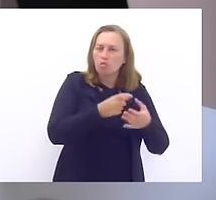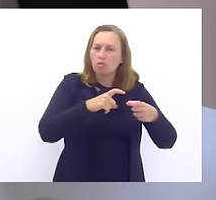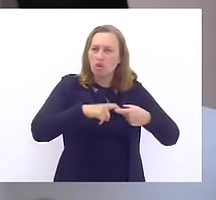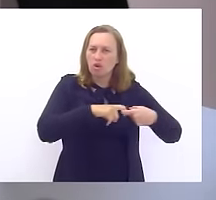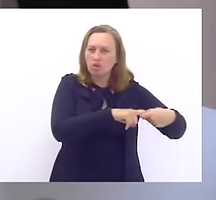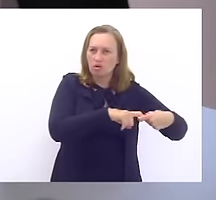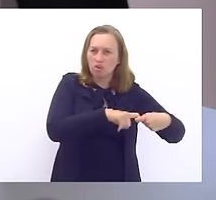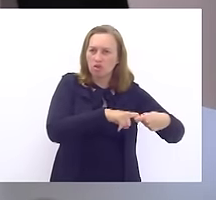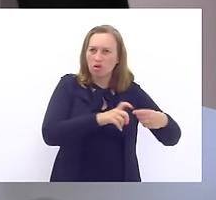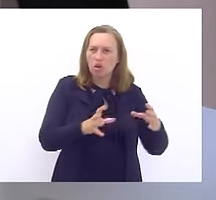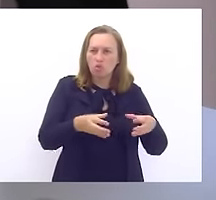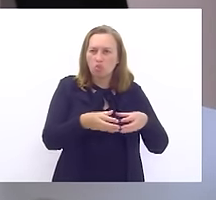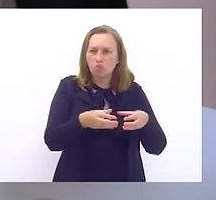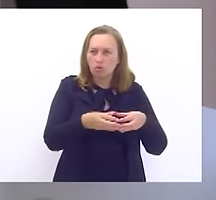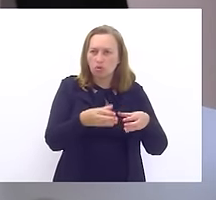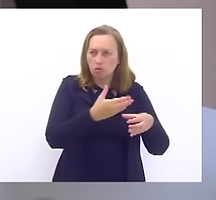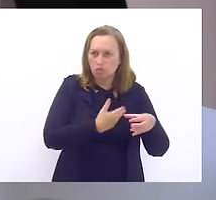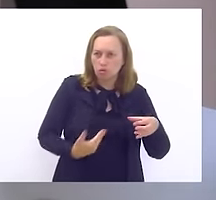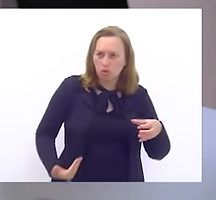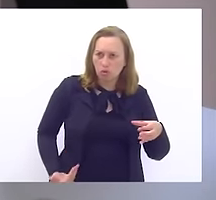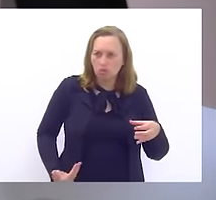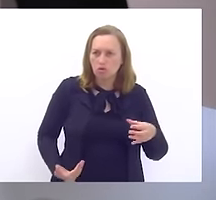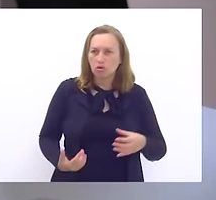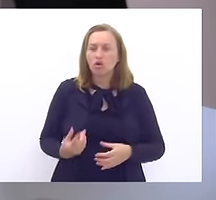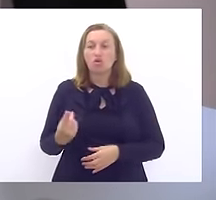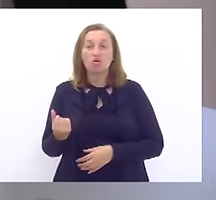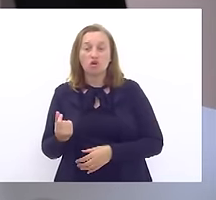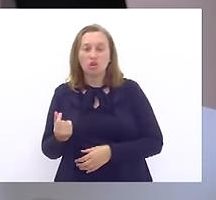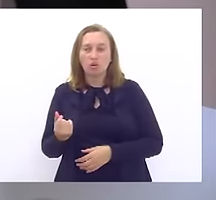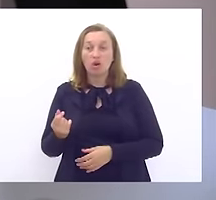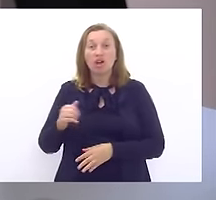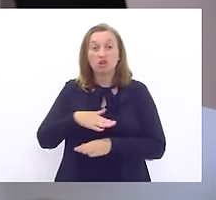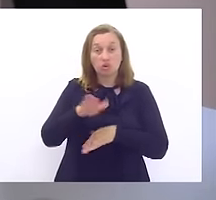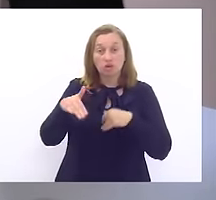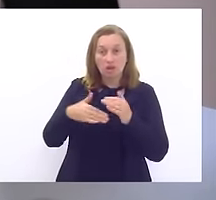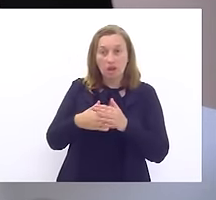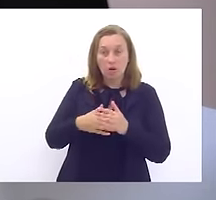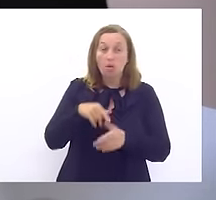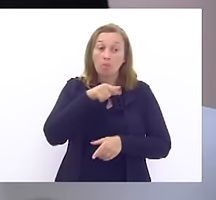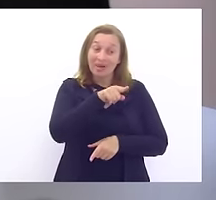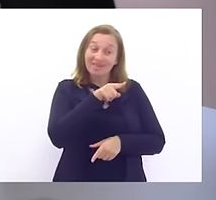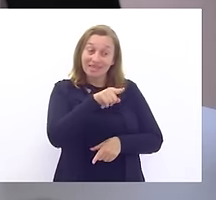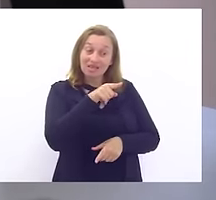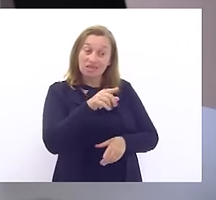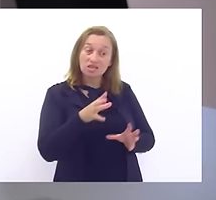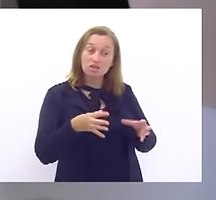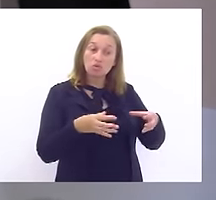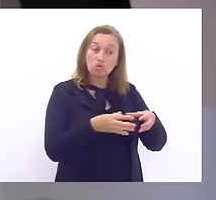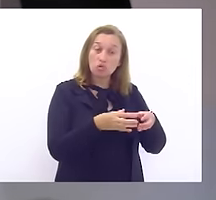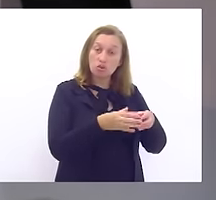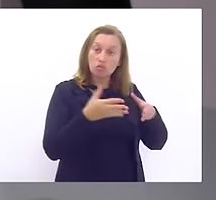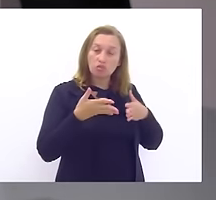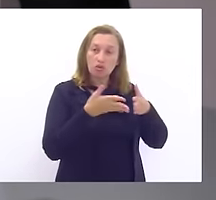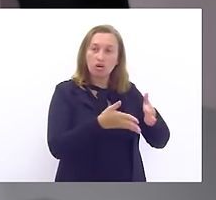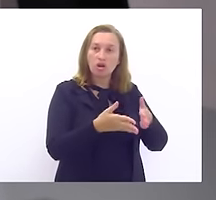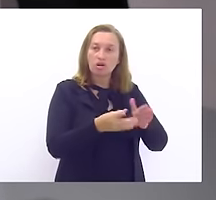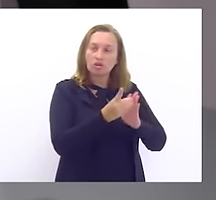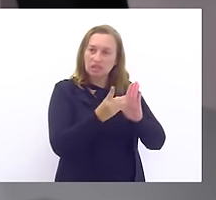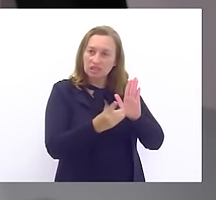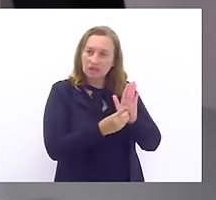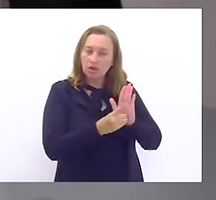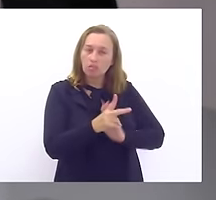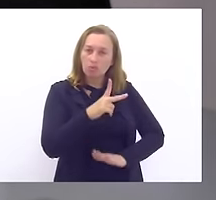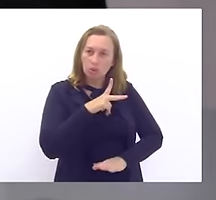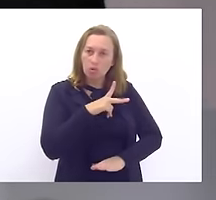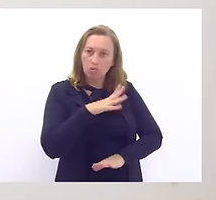aqui é o órgão precisamente então quando o valor que eu dou aqui ele é o valor Global esse esse órgão precisamente para responder é o próprio Detran é o próprio